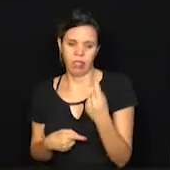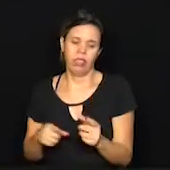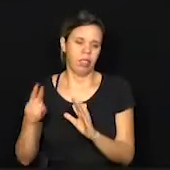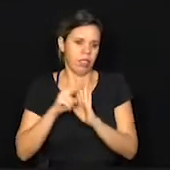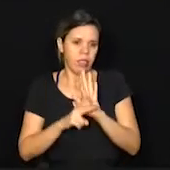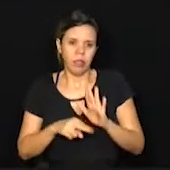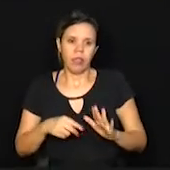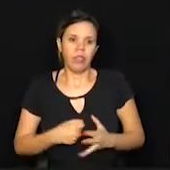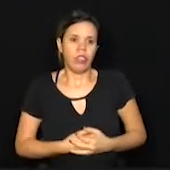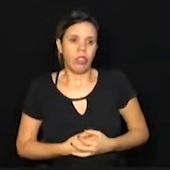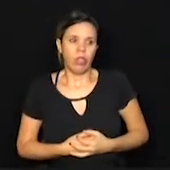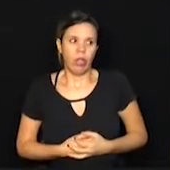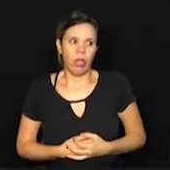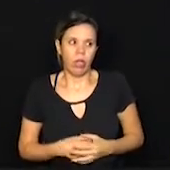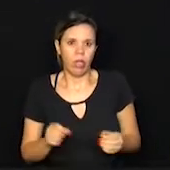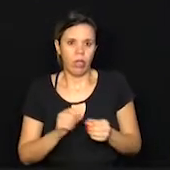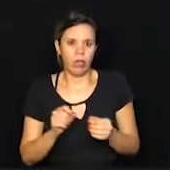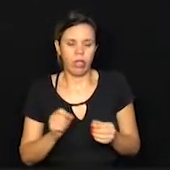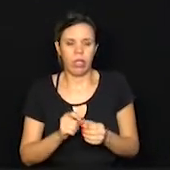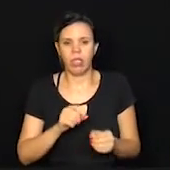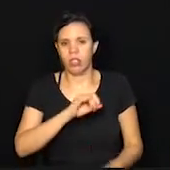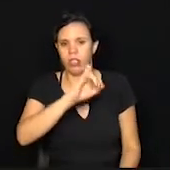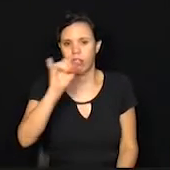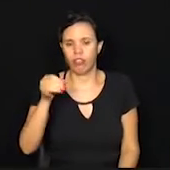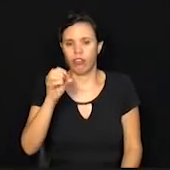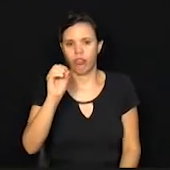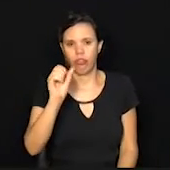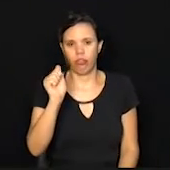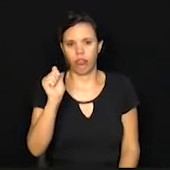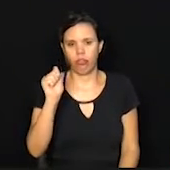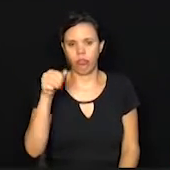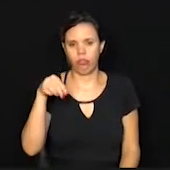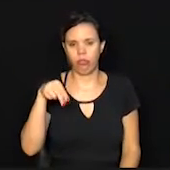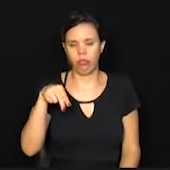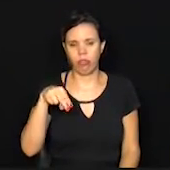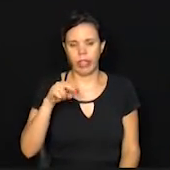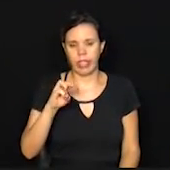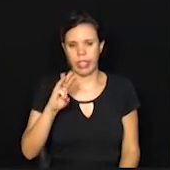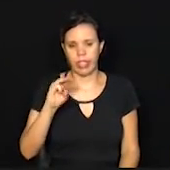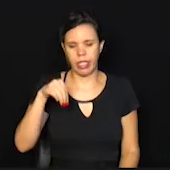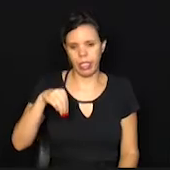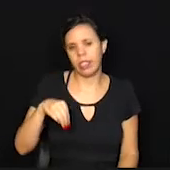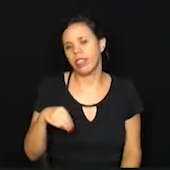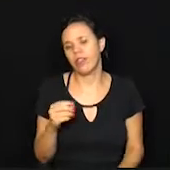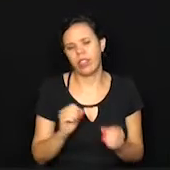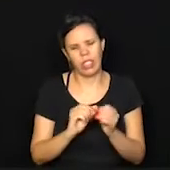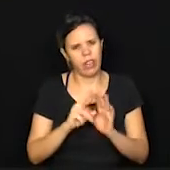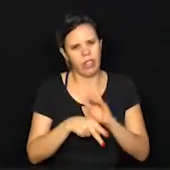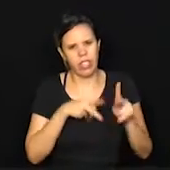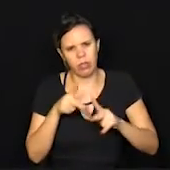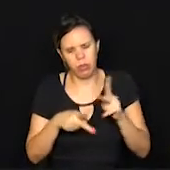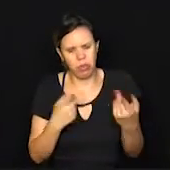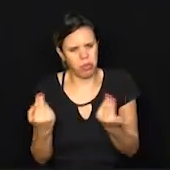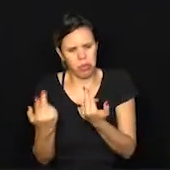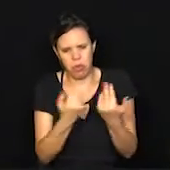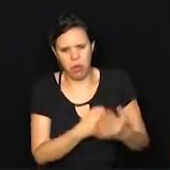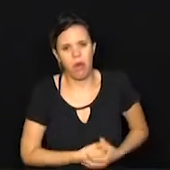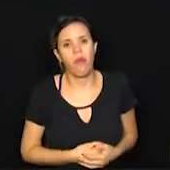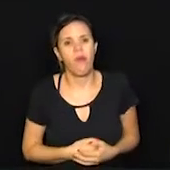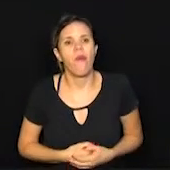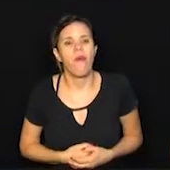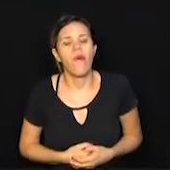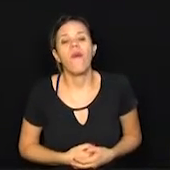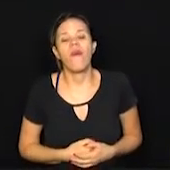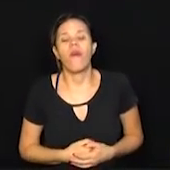a regra foi o que eles fizeram com Joaquim Câmara Ferreira o que eles fizeram com Maria ela é certo fizeram com tantos outros que